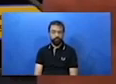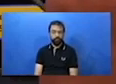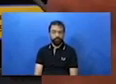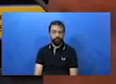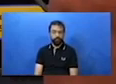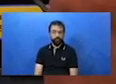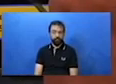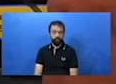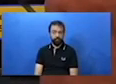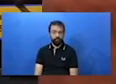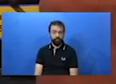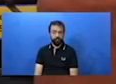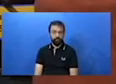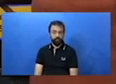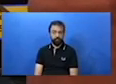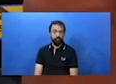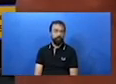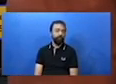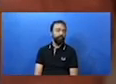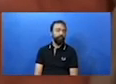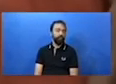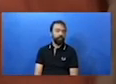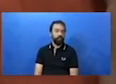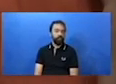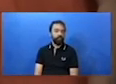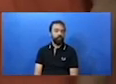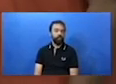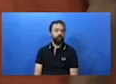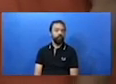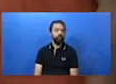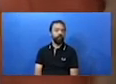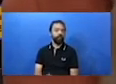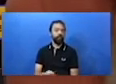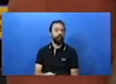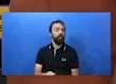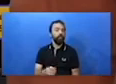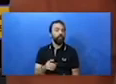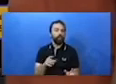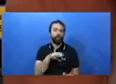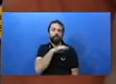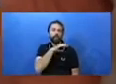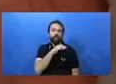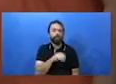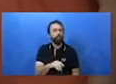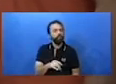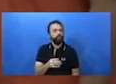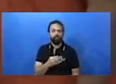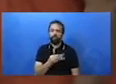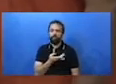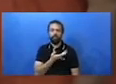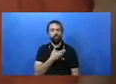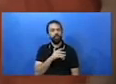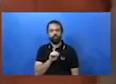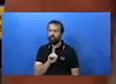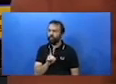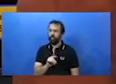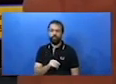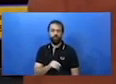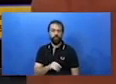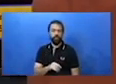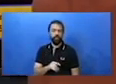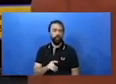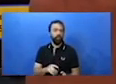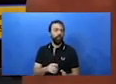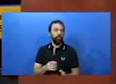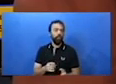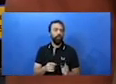falavam, alguns animais não eram amigos. Letra A, como eles resolveram esse problema? Letra B, qual é a estrofe que